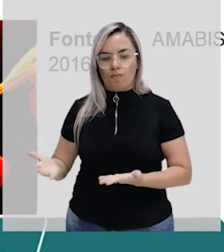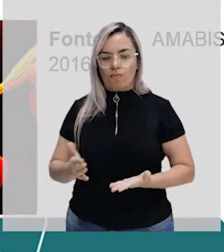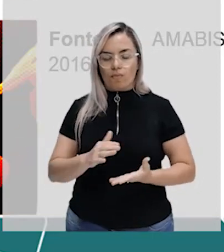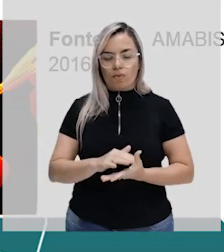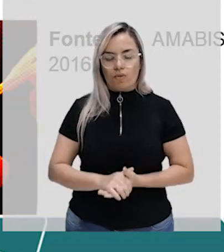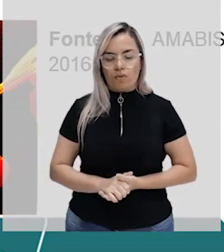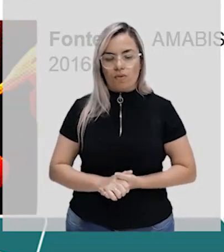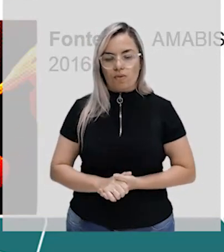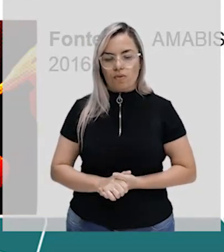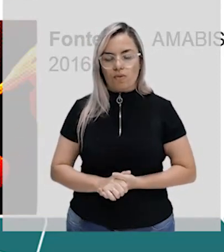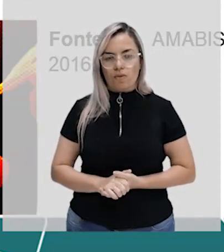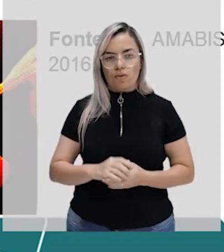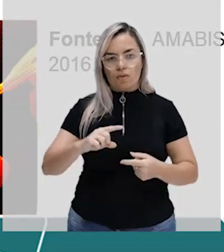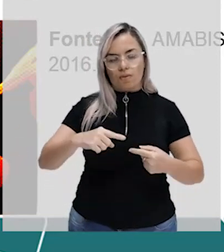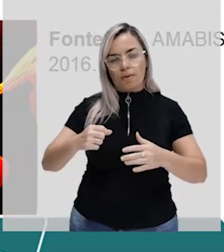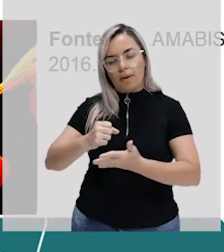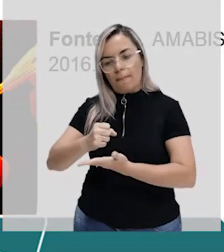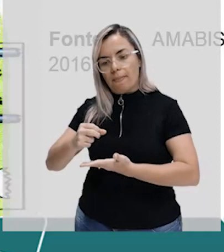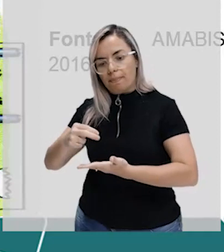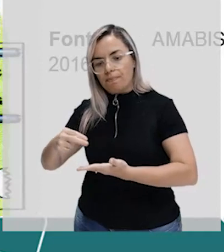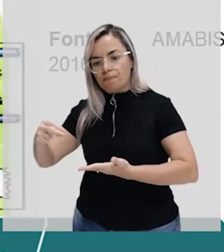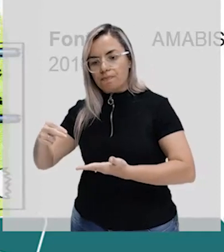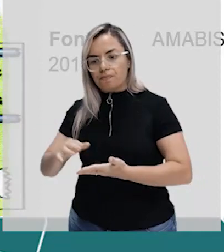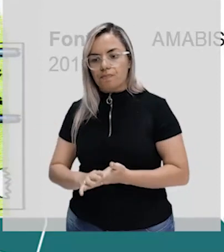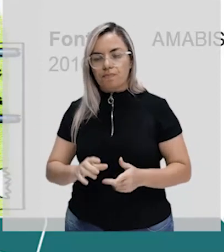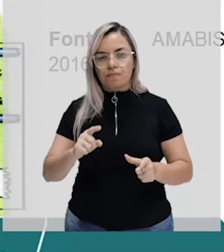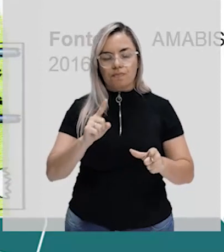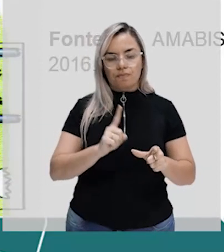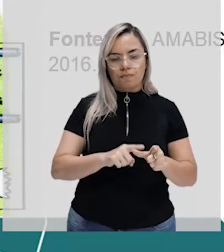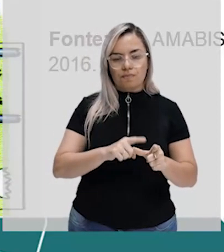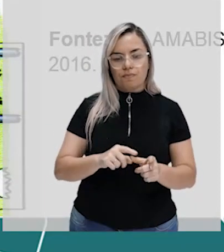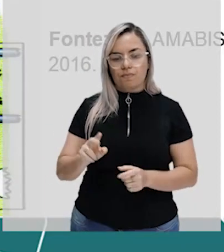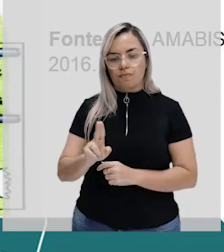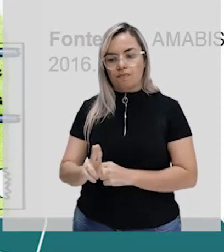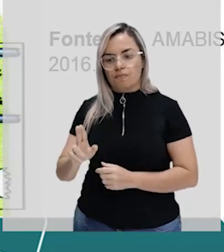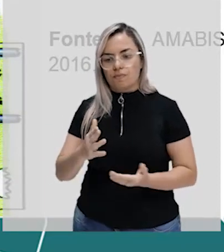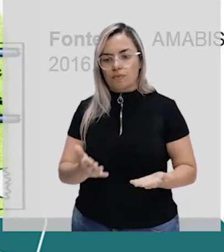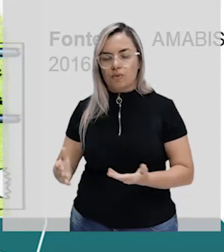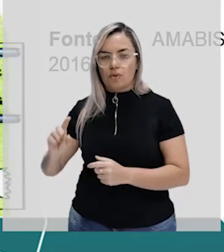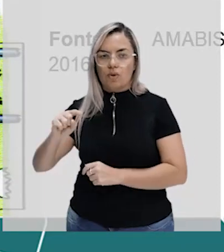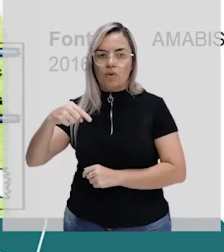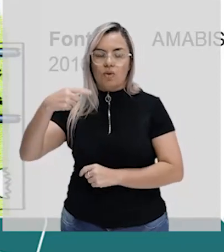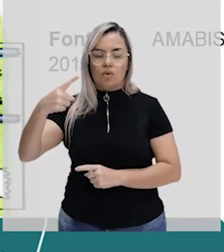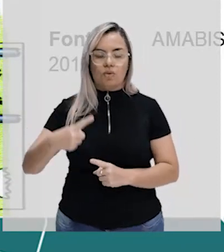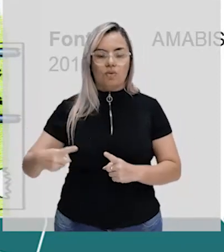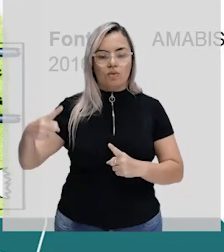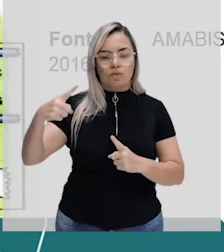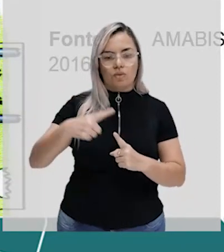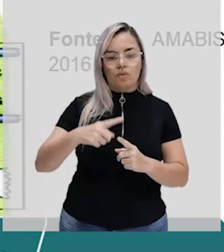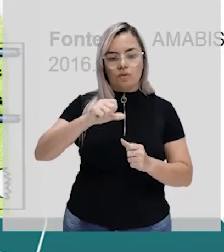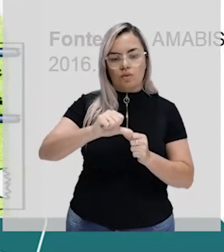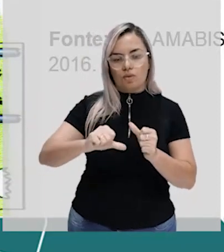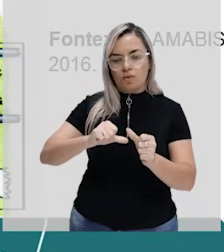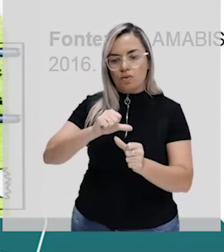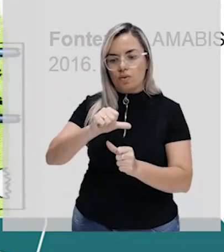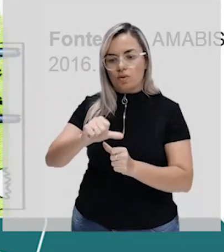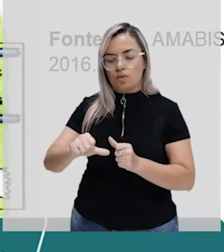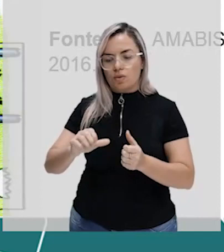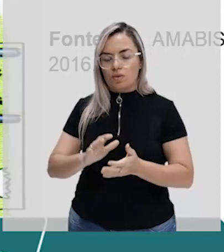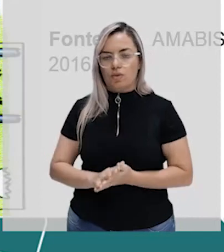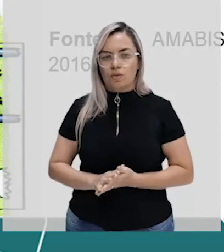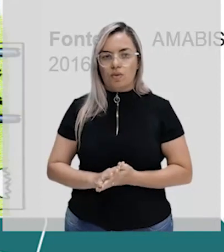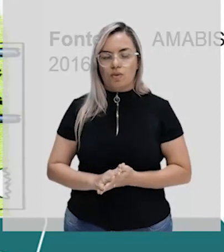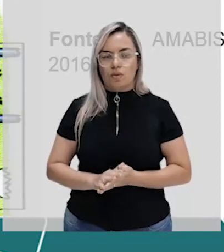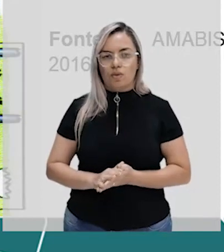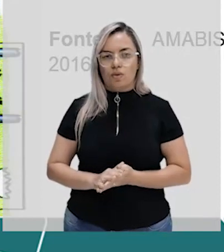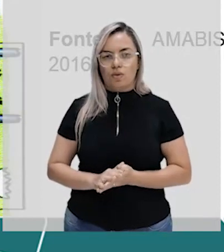nessa sequência aqui de bases nitrogenadas, tá? Agora, um outro tipo de mutação. A mutação em que eu